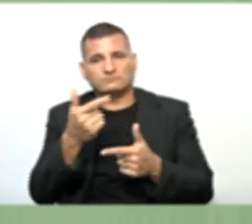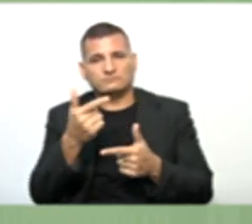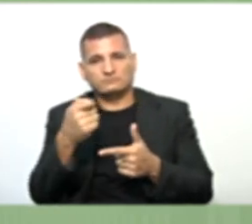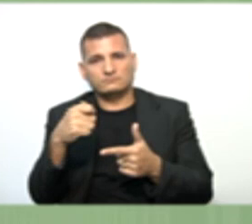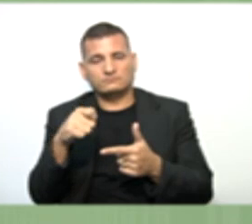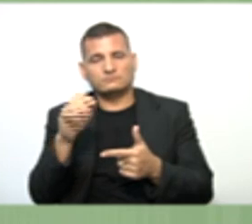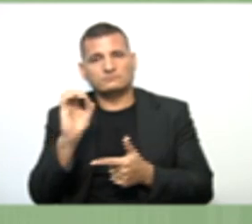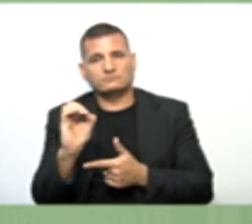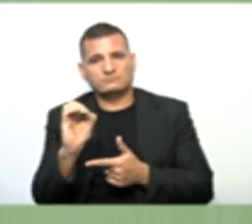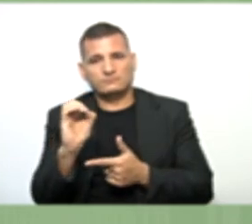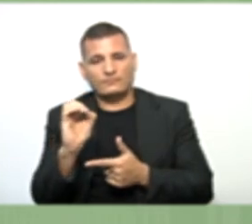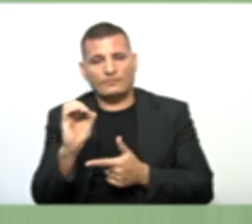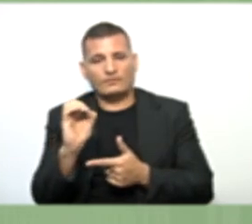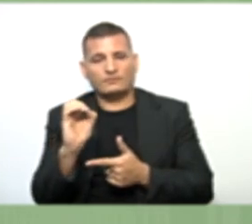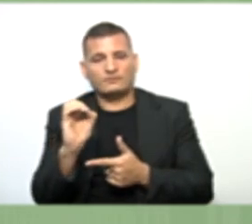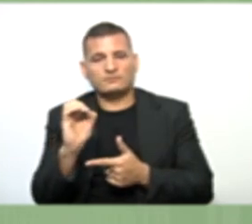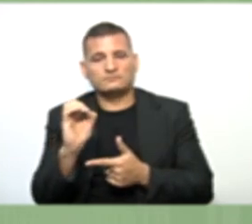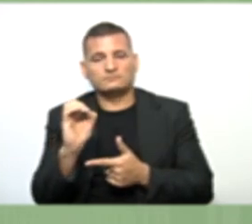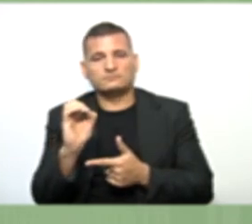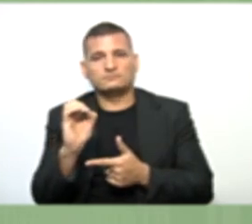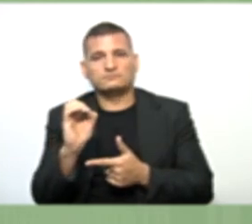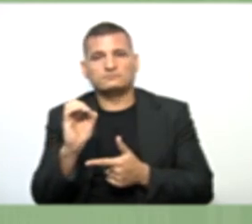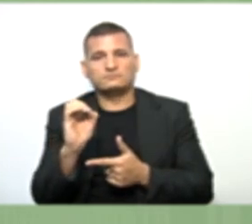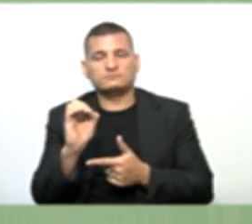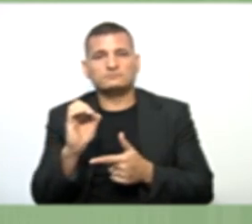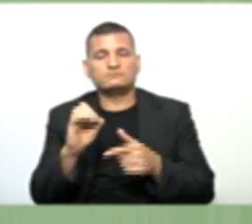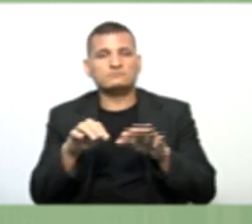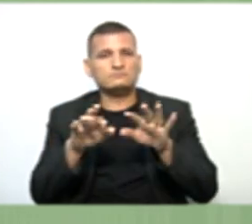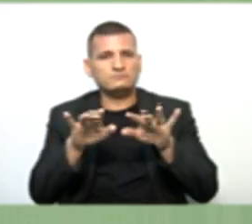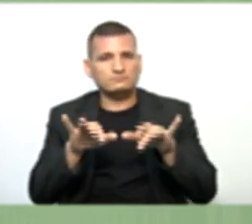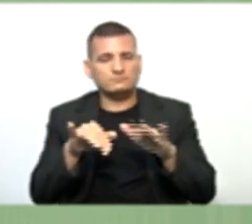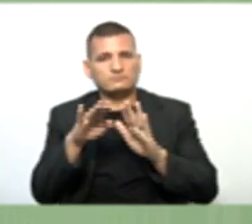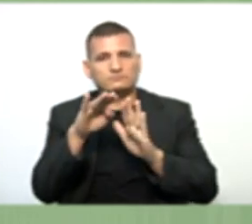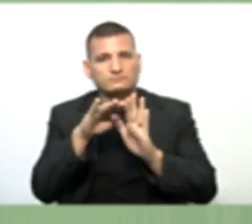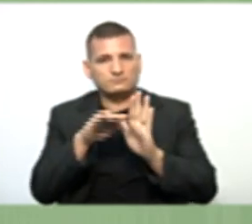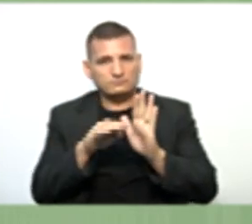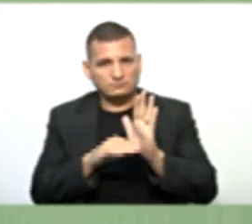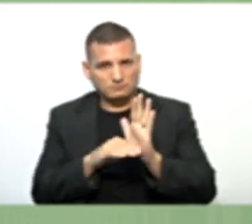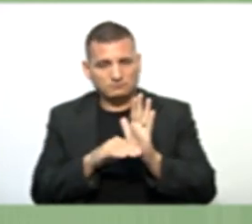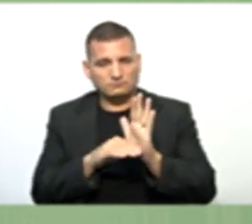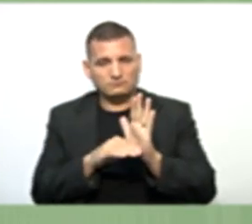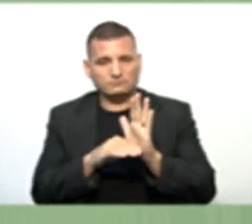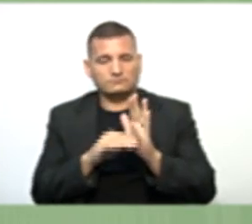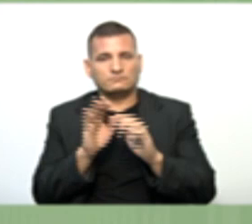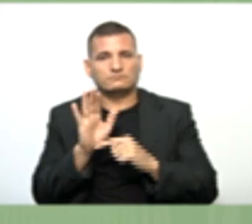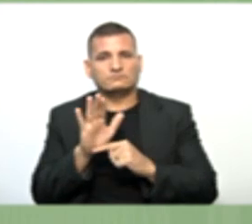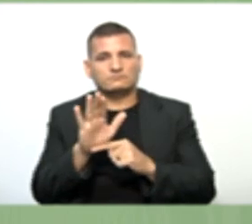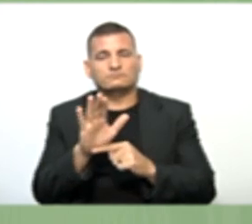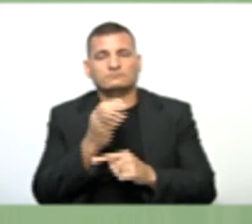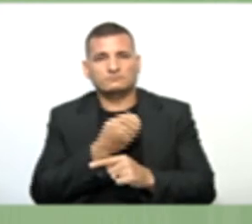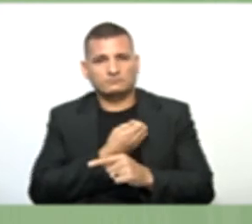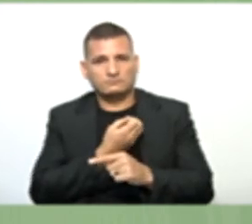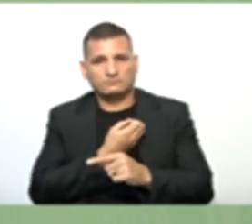0. Bom, então, escreva um programa que leia, também leia um número.